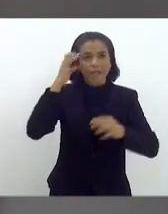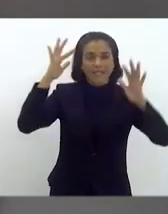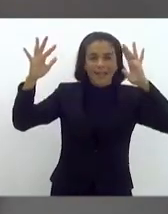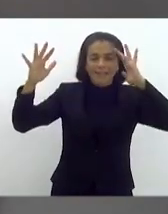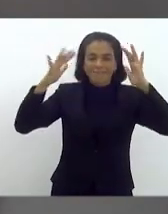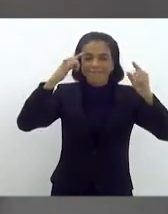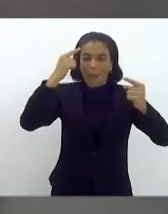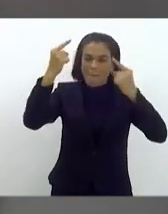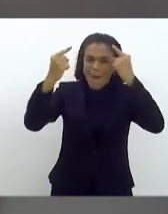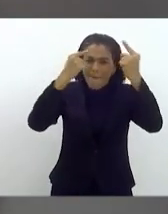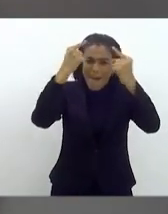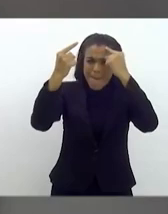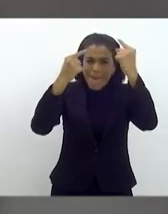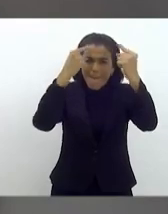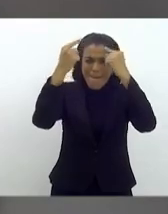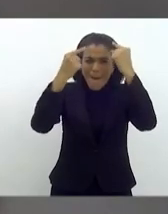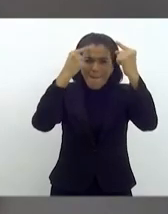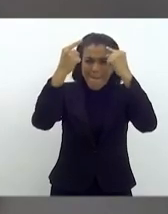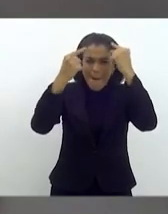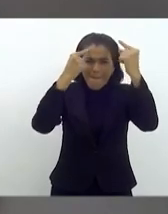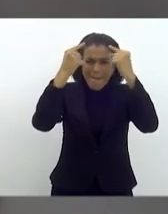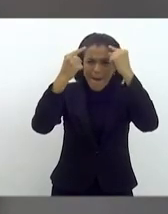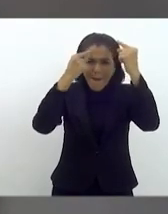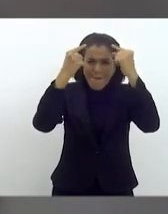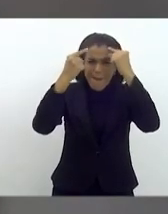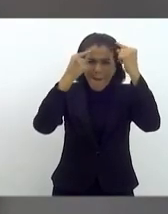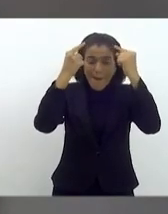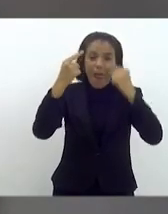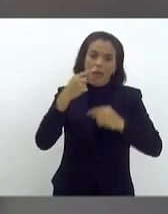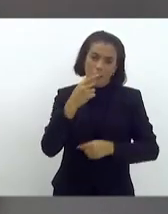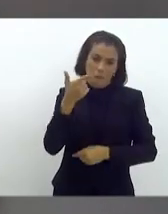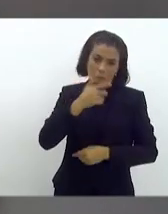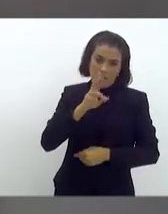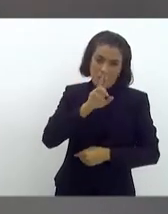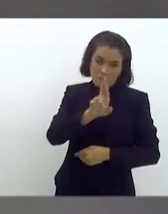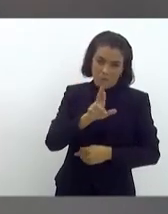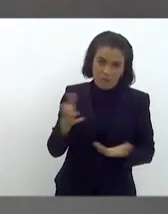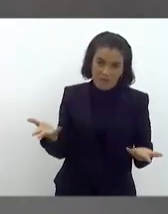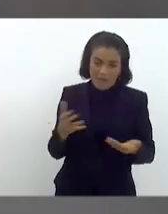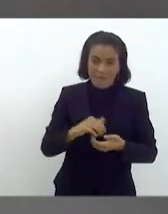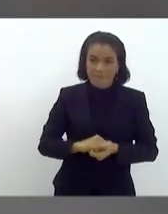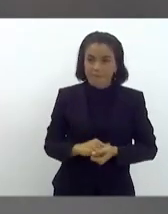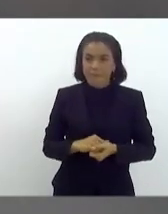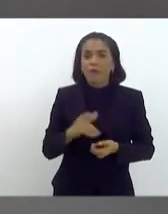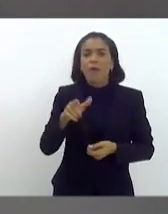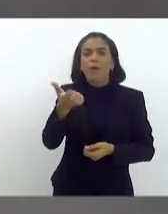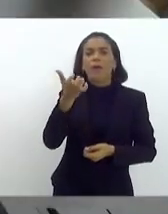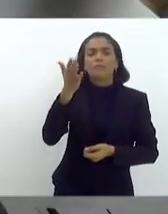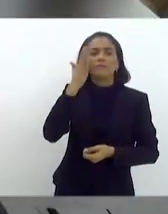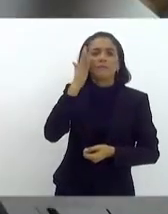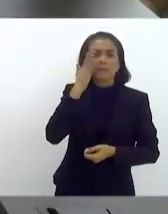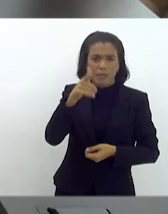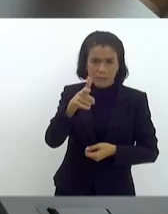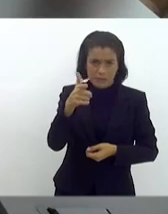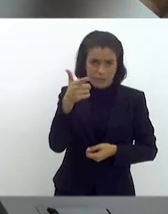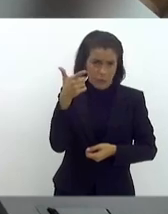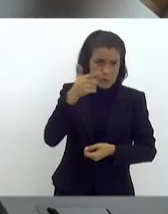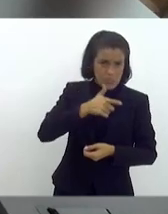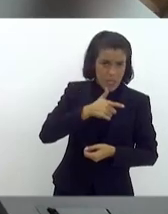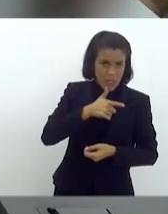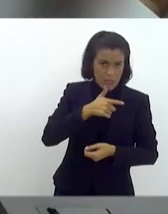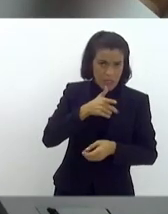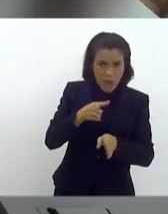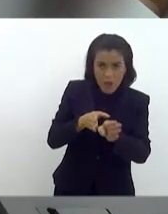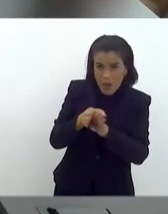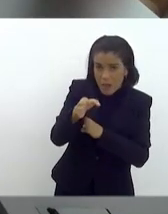ideias né então acho que é isso acho que eu consegui responder as três eu queria só saber se a senhora consegue dar um